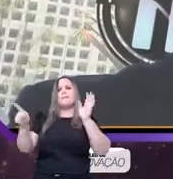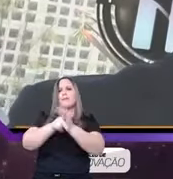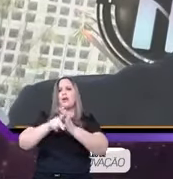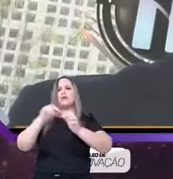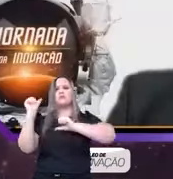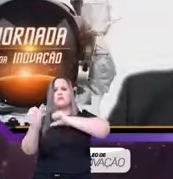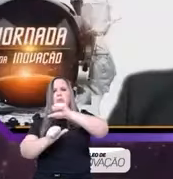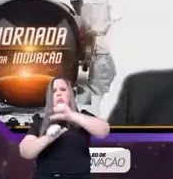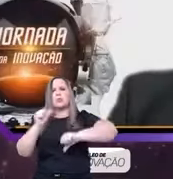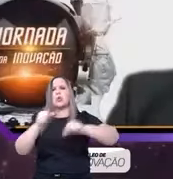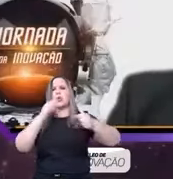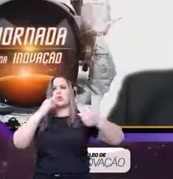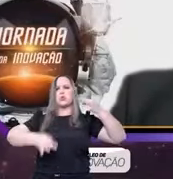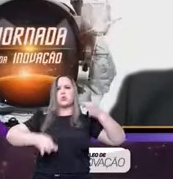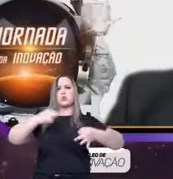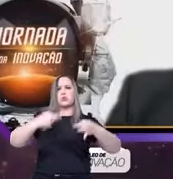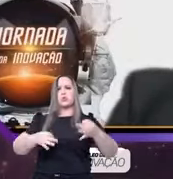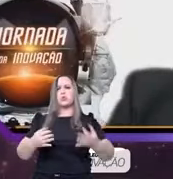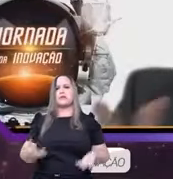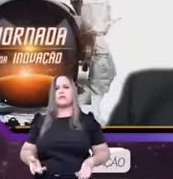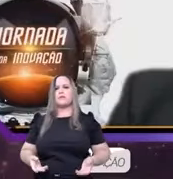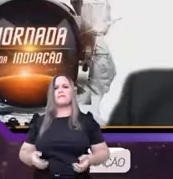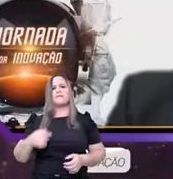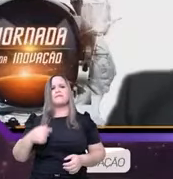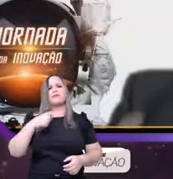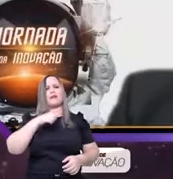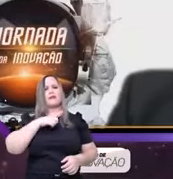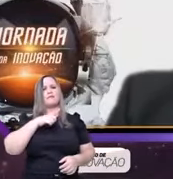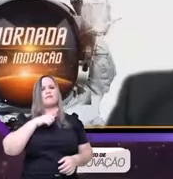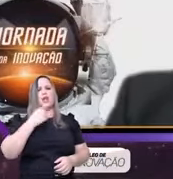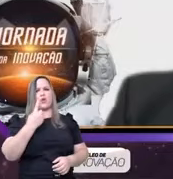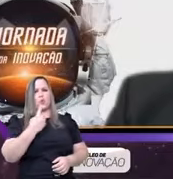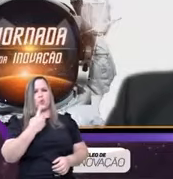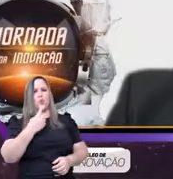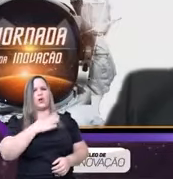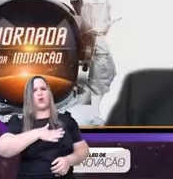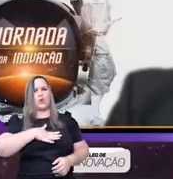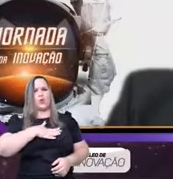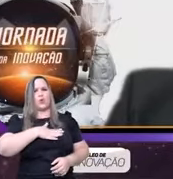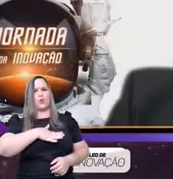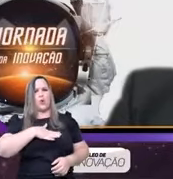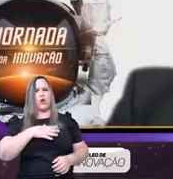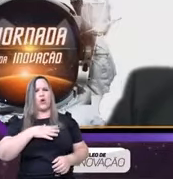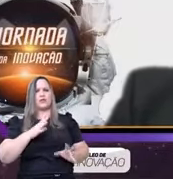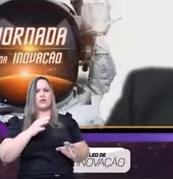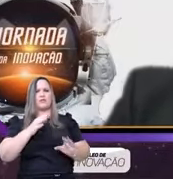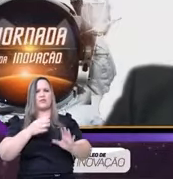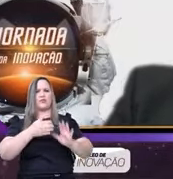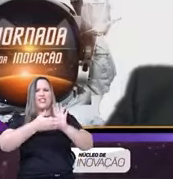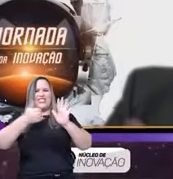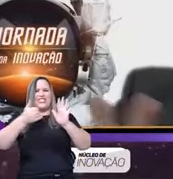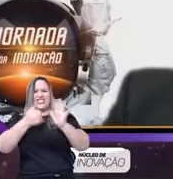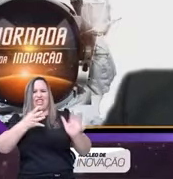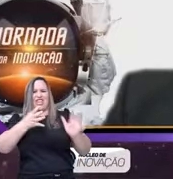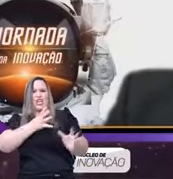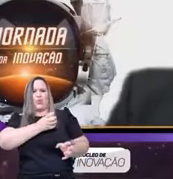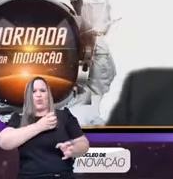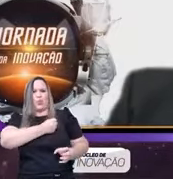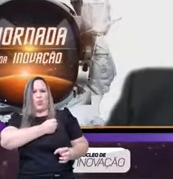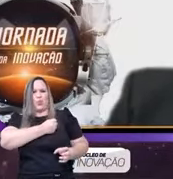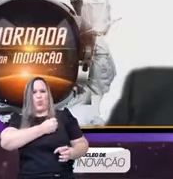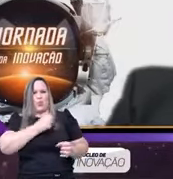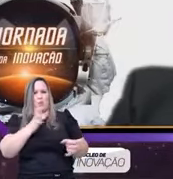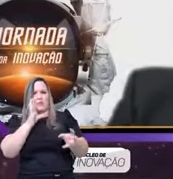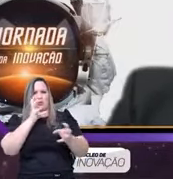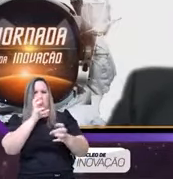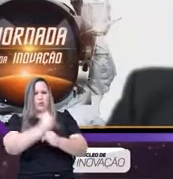Existe um ponto que eu gosto muito, e assim, para tirar um pouco da questão dos números, tirar o termo inteligência artificial